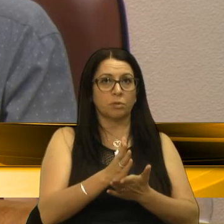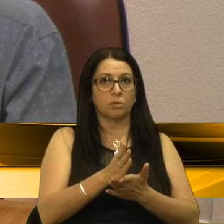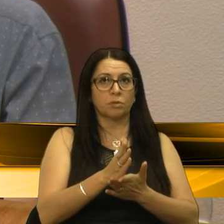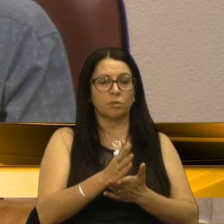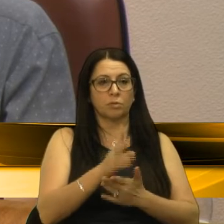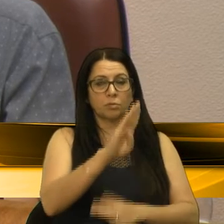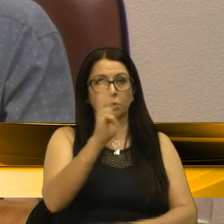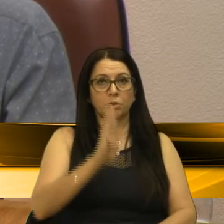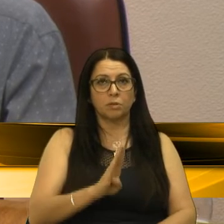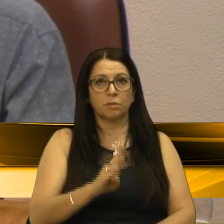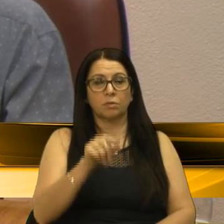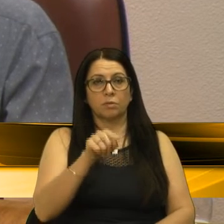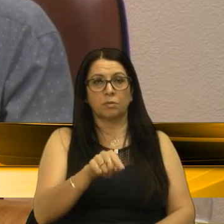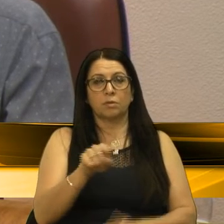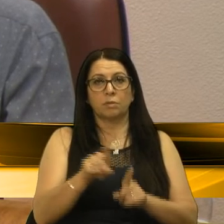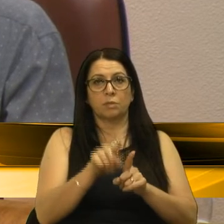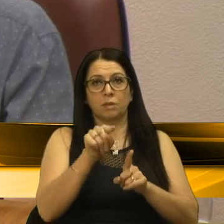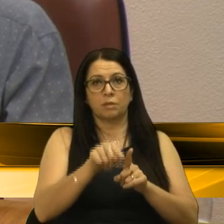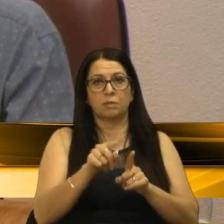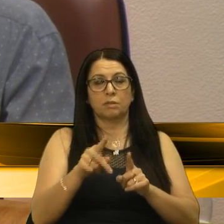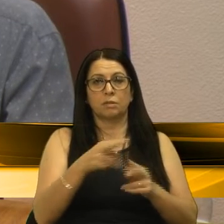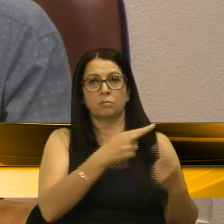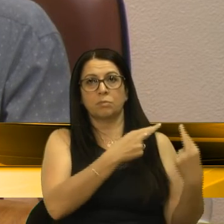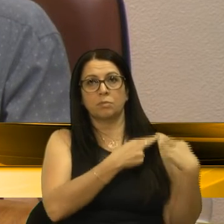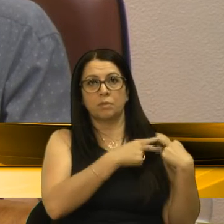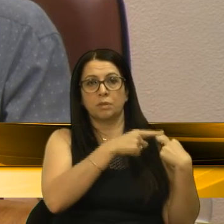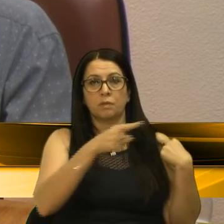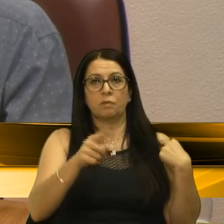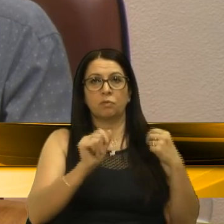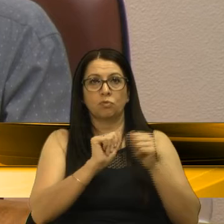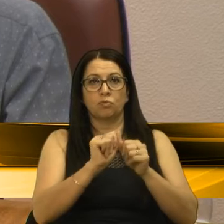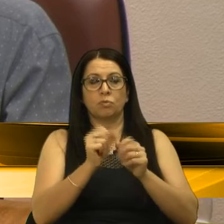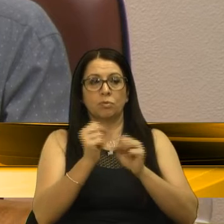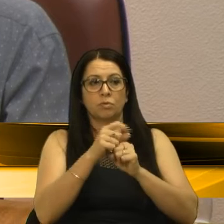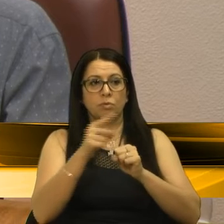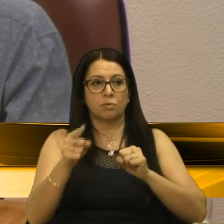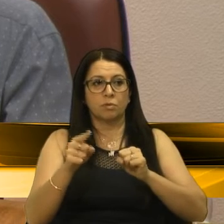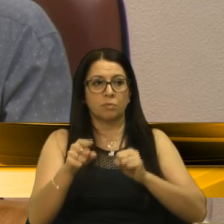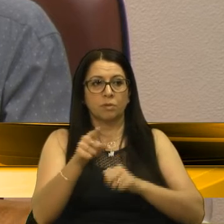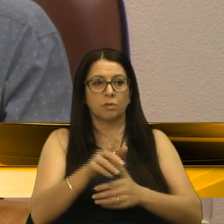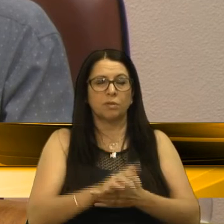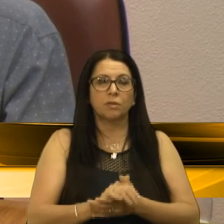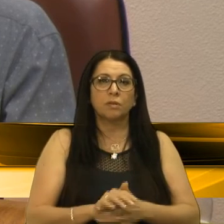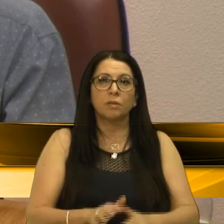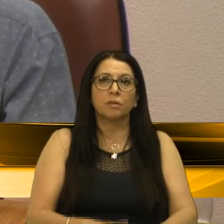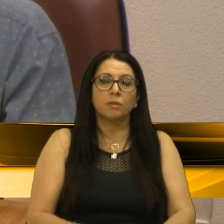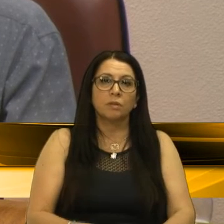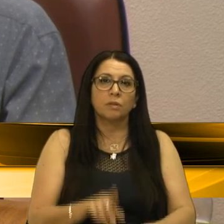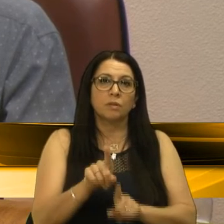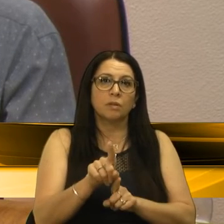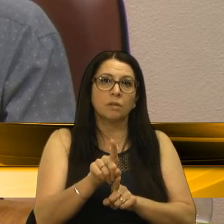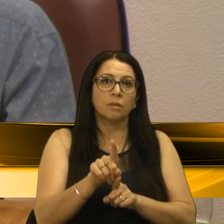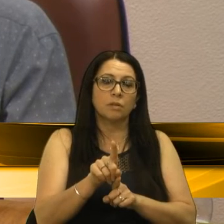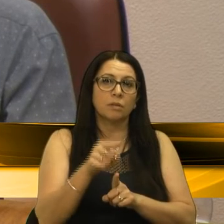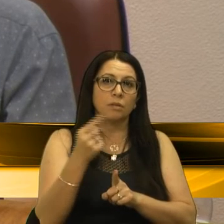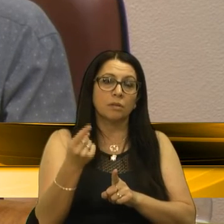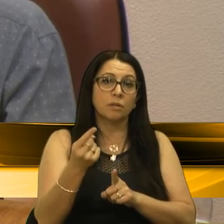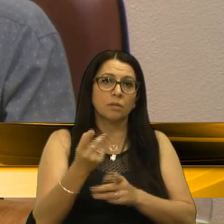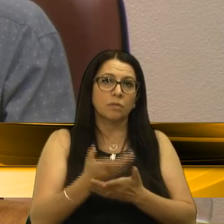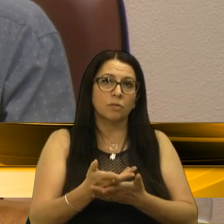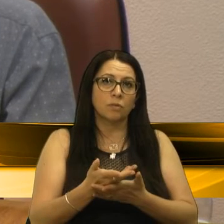República Federativa do Brasil que será responsabilizada perante o Sistema Internacional de Proteção dos Direitos Humanos,